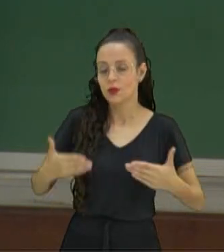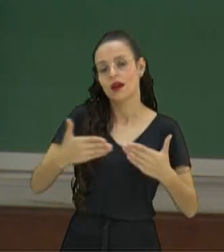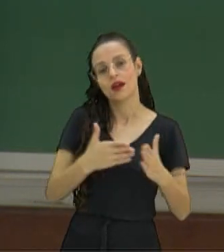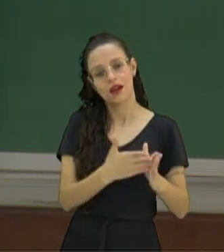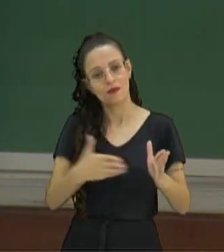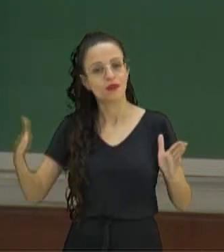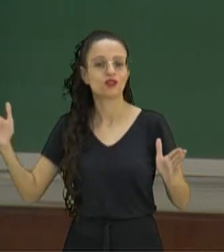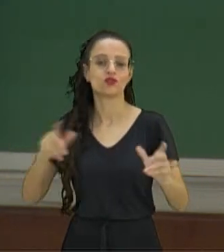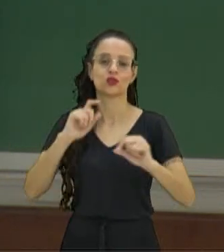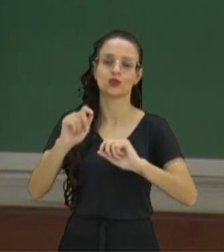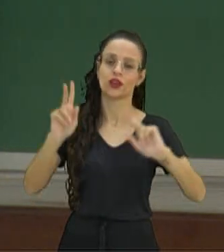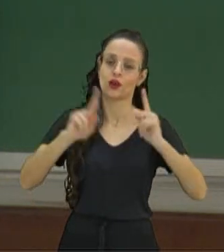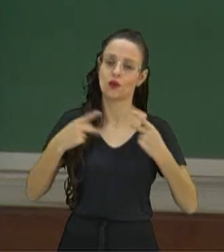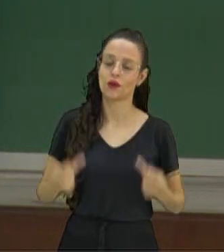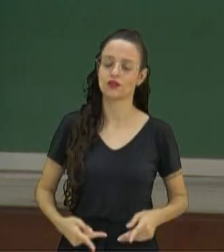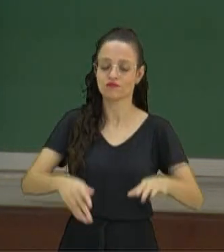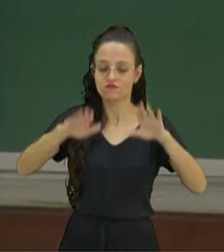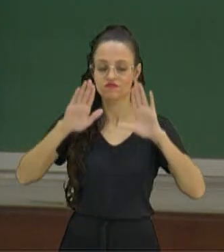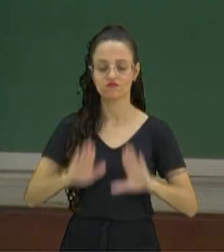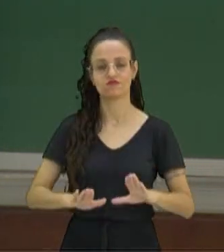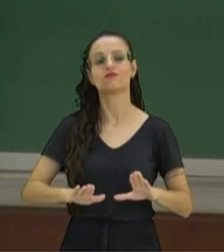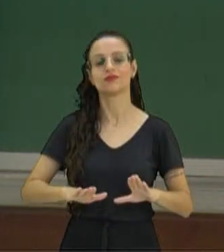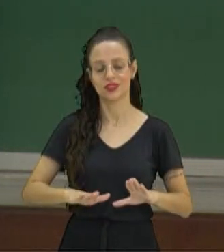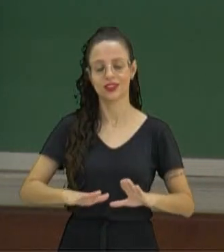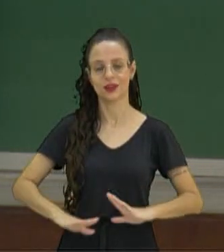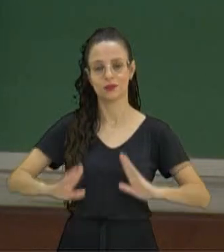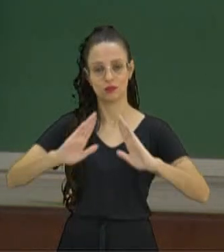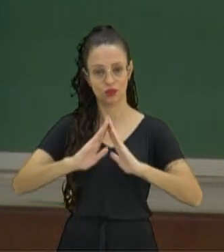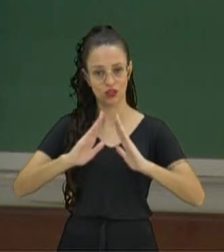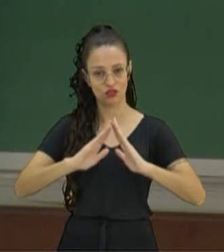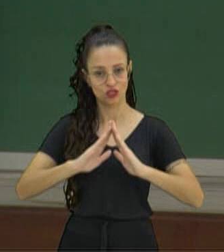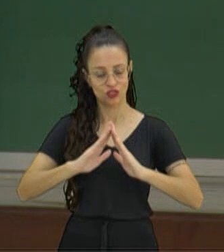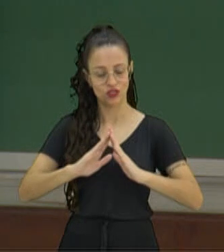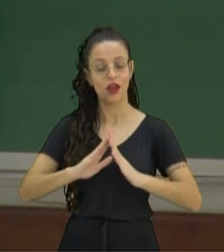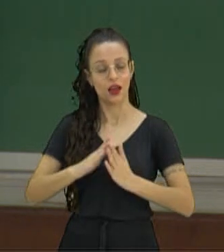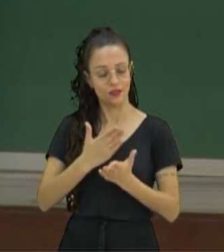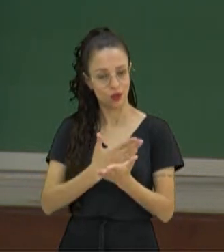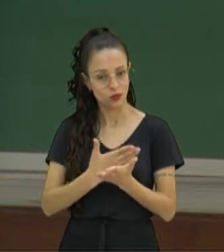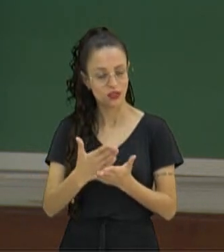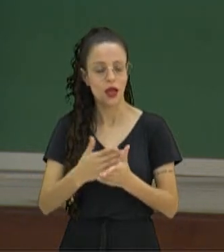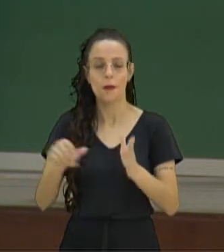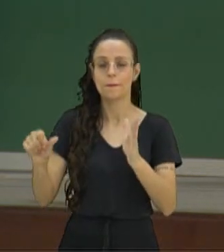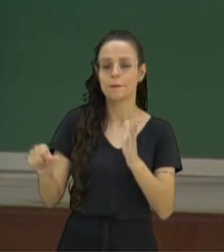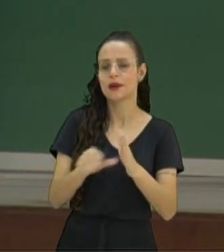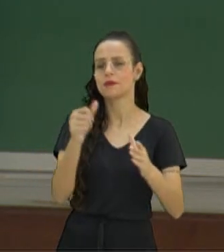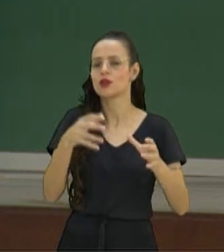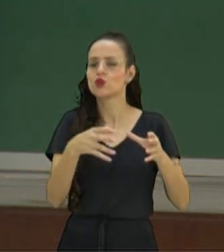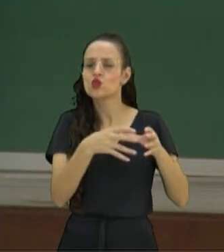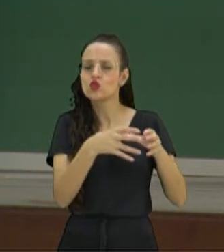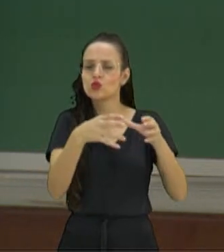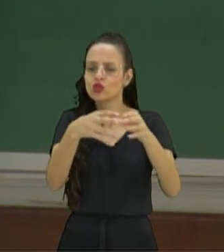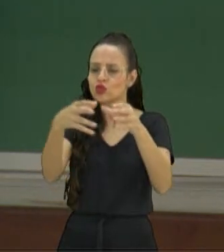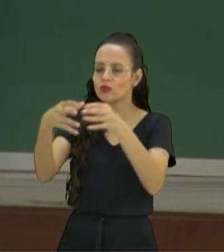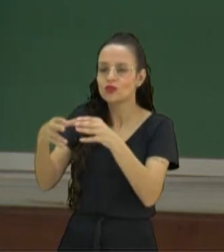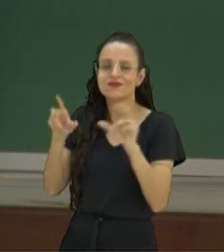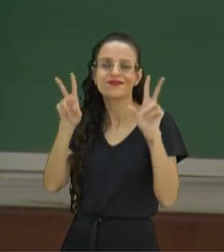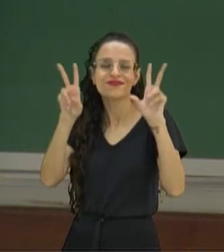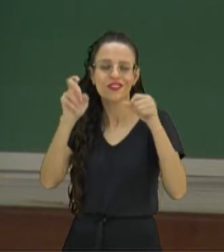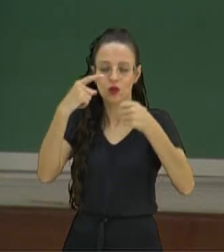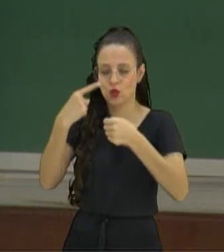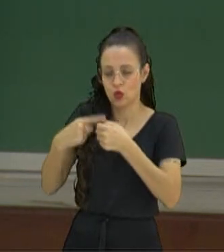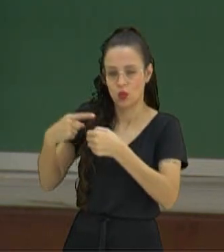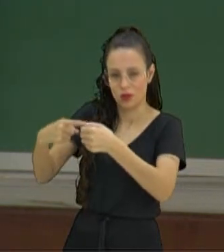ser humano vai fixar moradia e vão surgir as primeiras civilizações, os primeiros núcleos urbanos, assim,